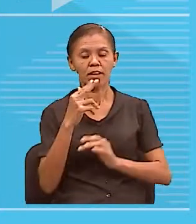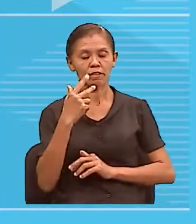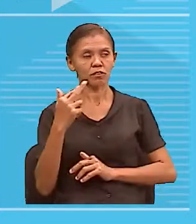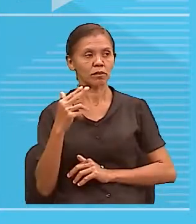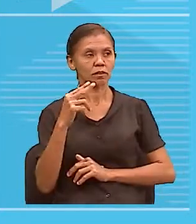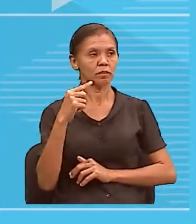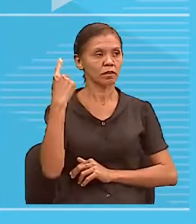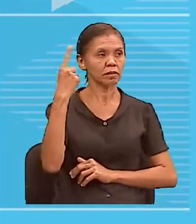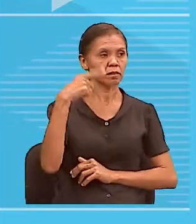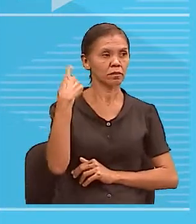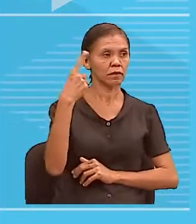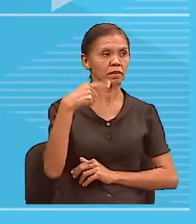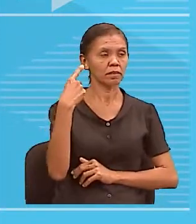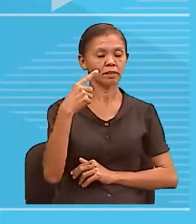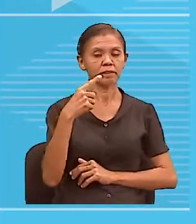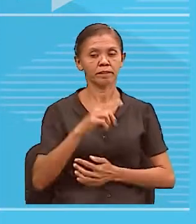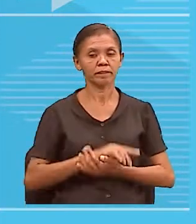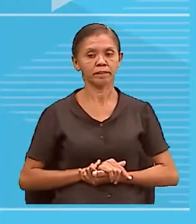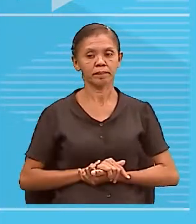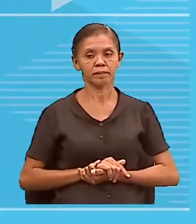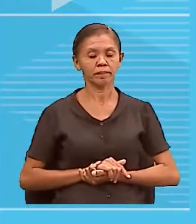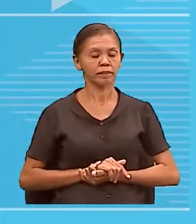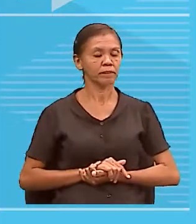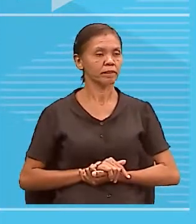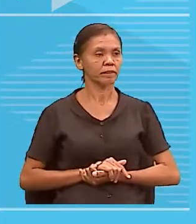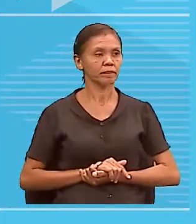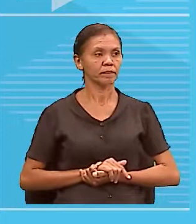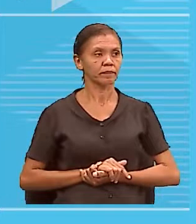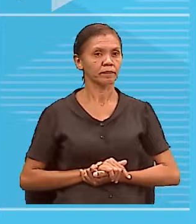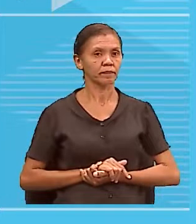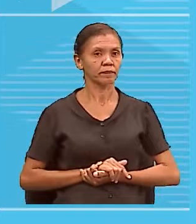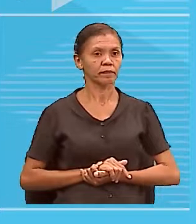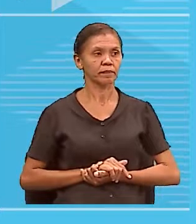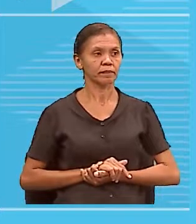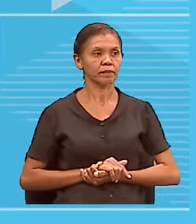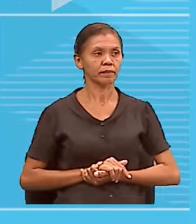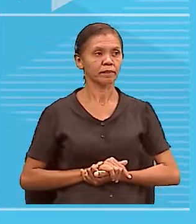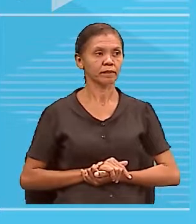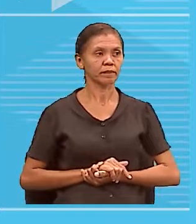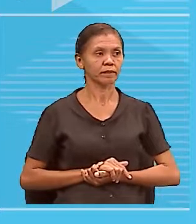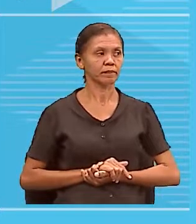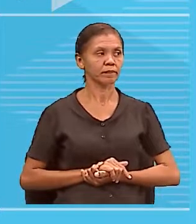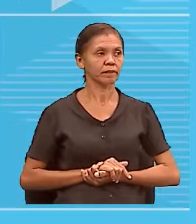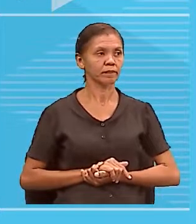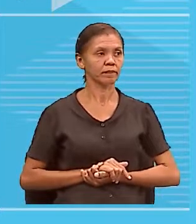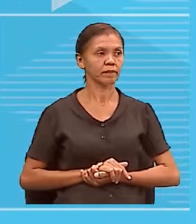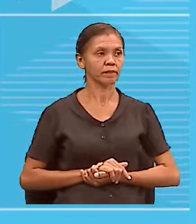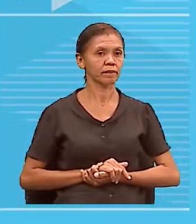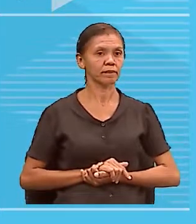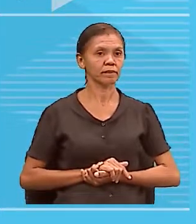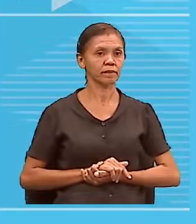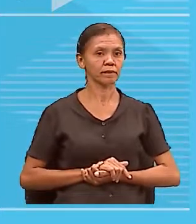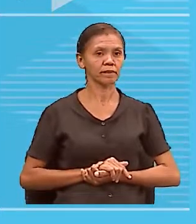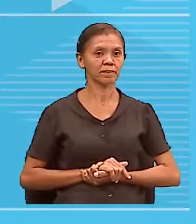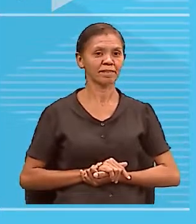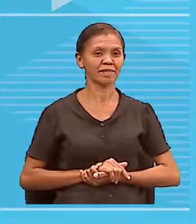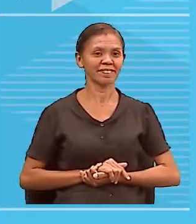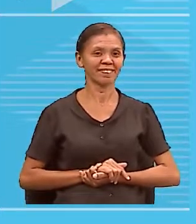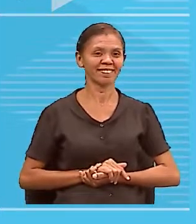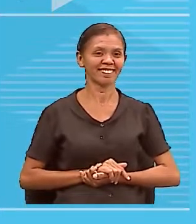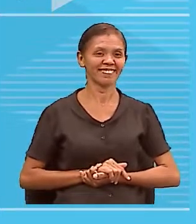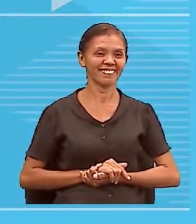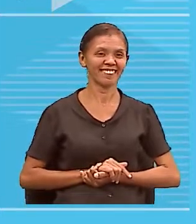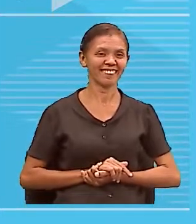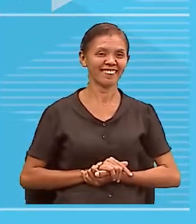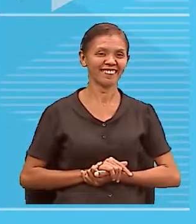me hables assim tá beleza ok imperativo negativo para nós mesmos do verbo